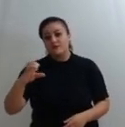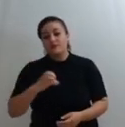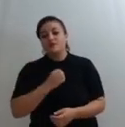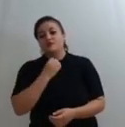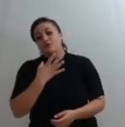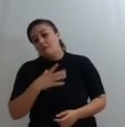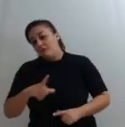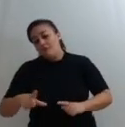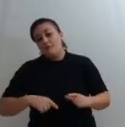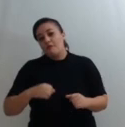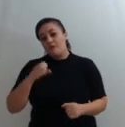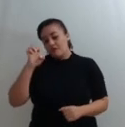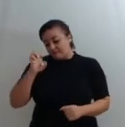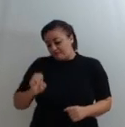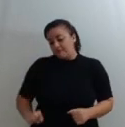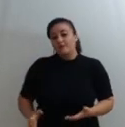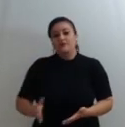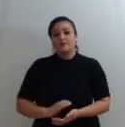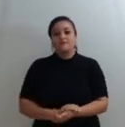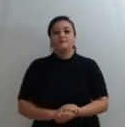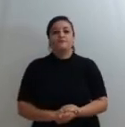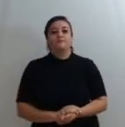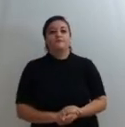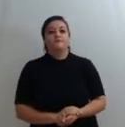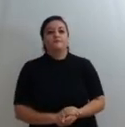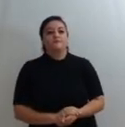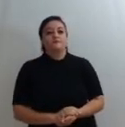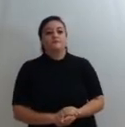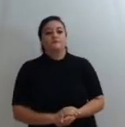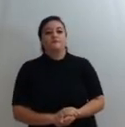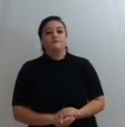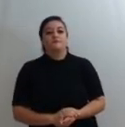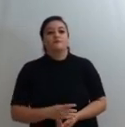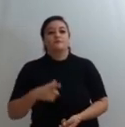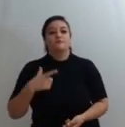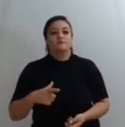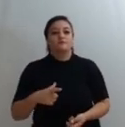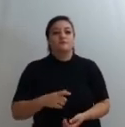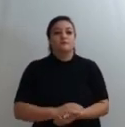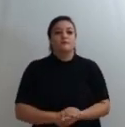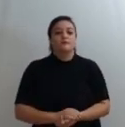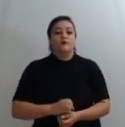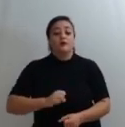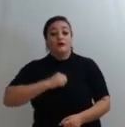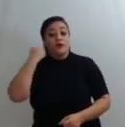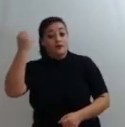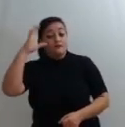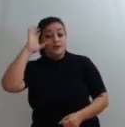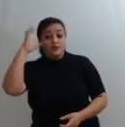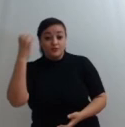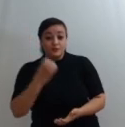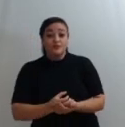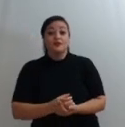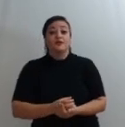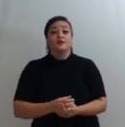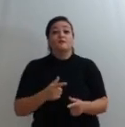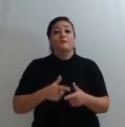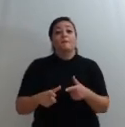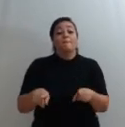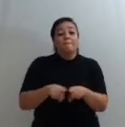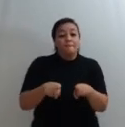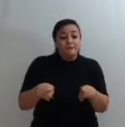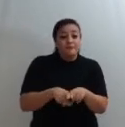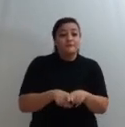Então, chama o requisito subjetivo a gravidade do crime, embora a falta grave tivesse sido feita nos